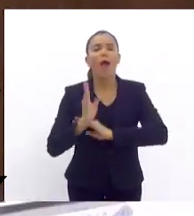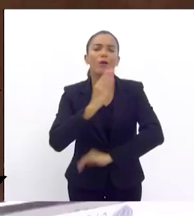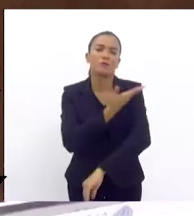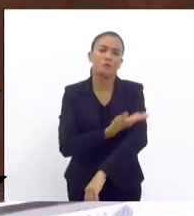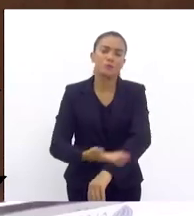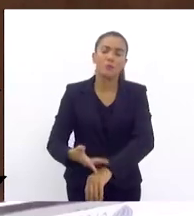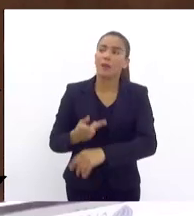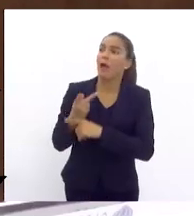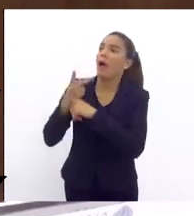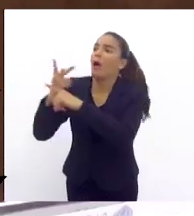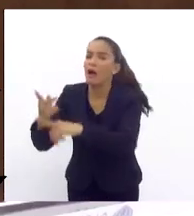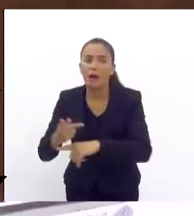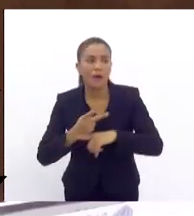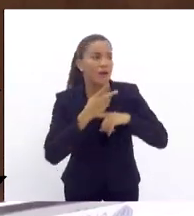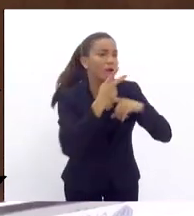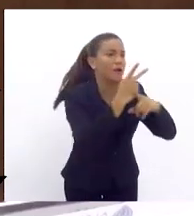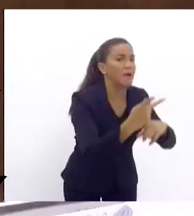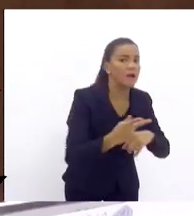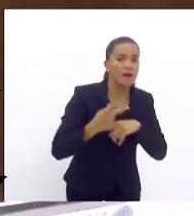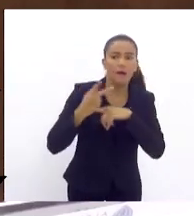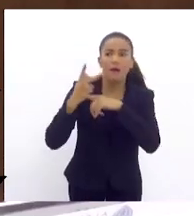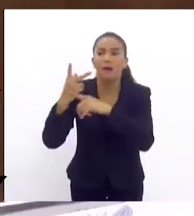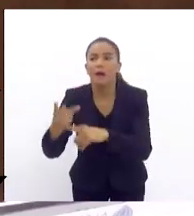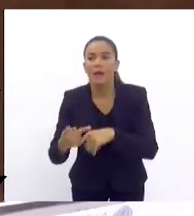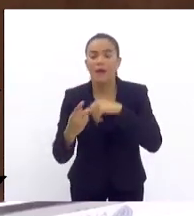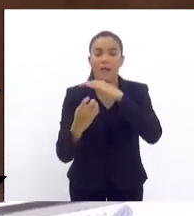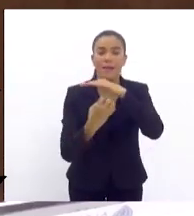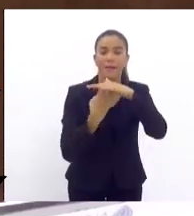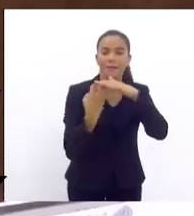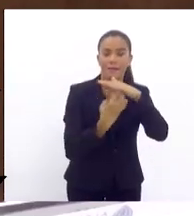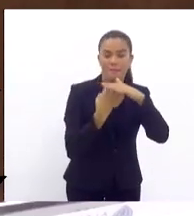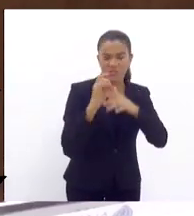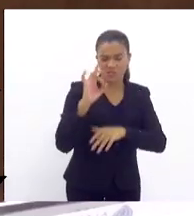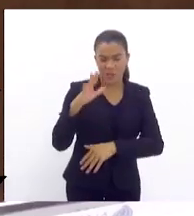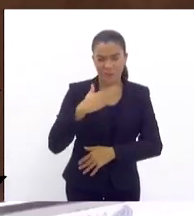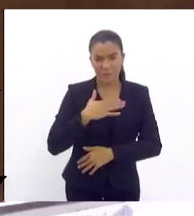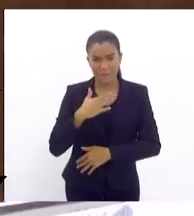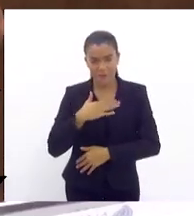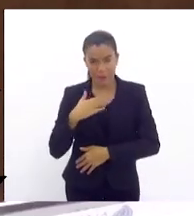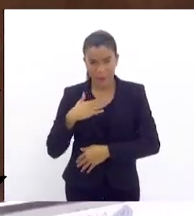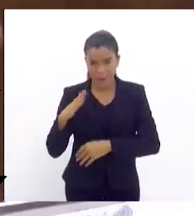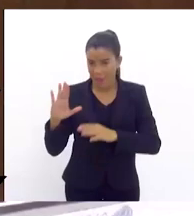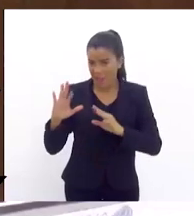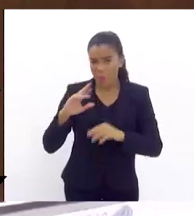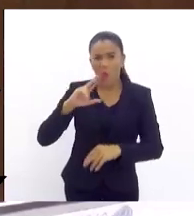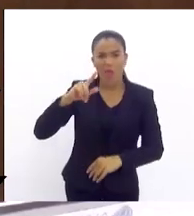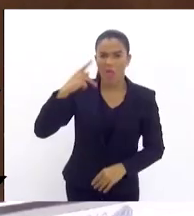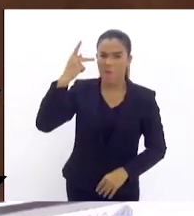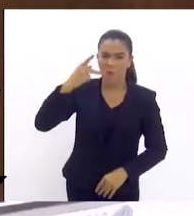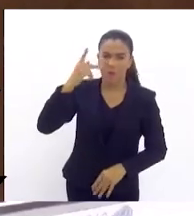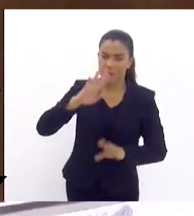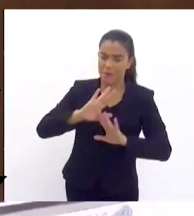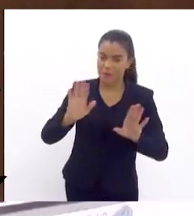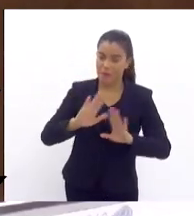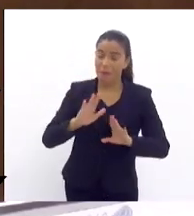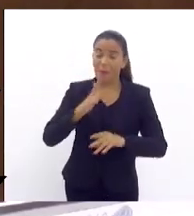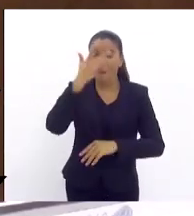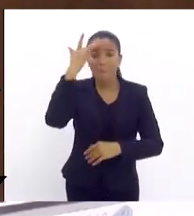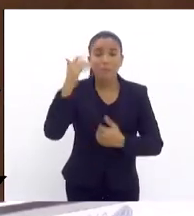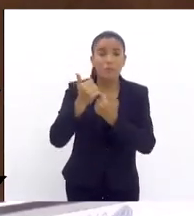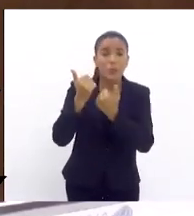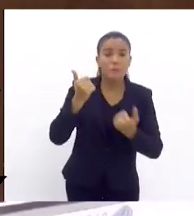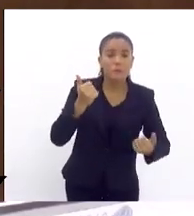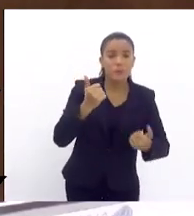das empresas para buscar recursos, não só para a minha comunidade, não sou política não, tá? Mas também para os meus